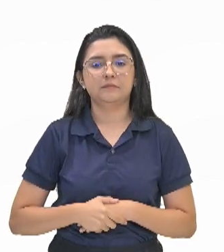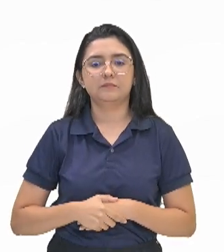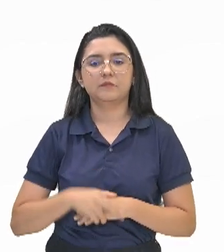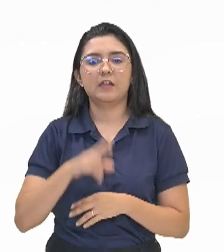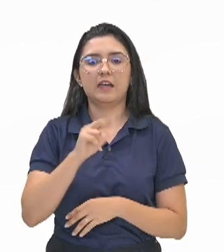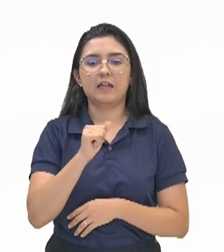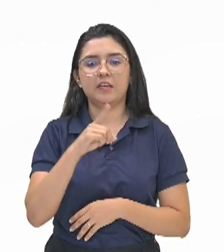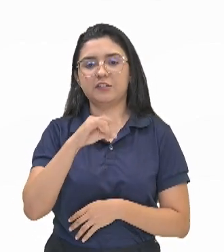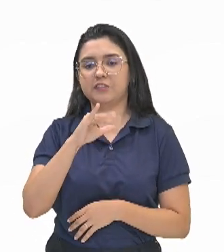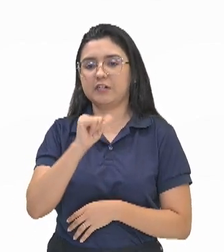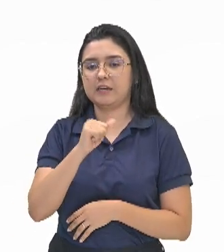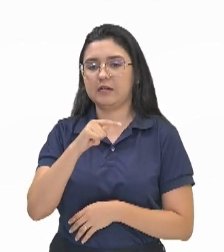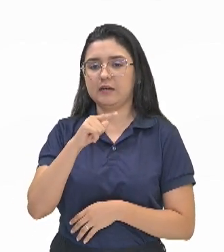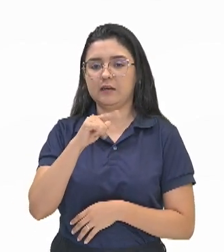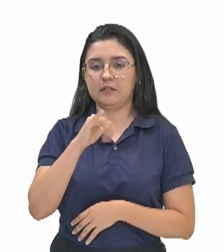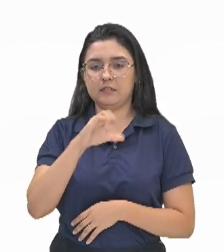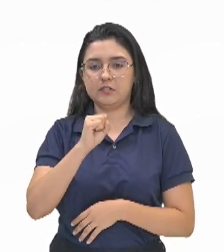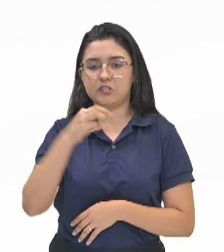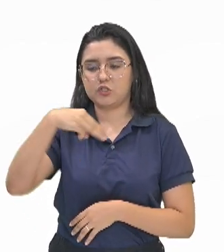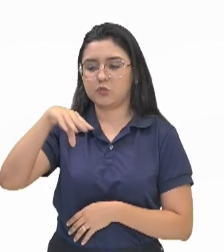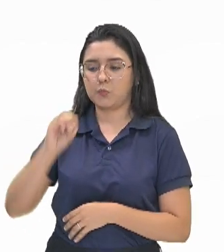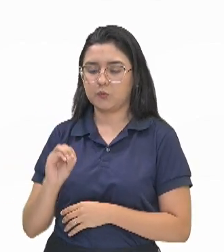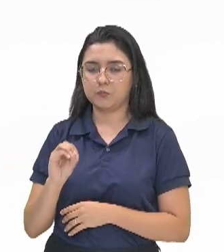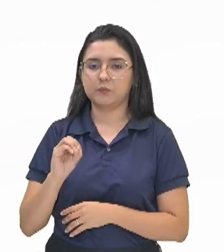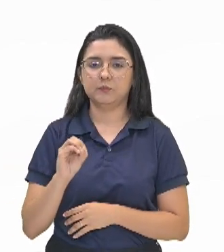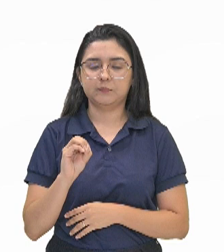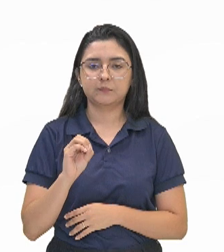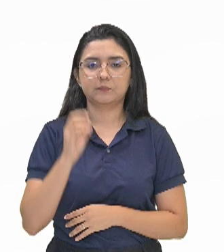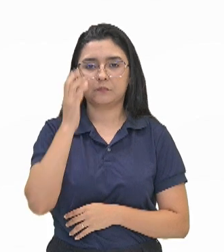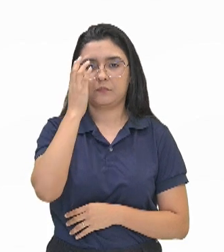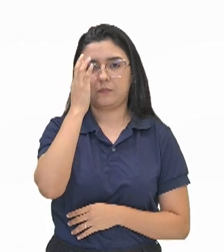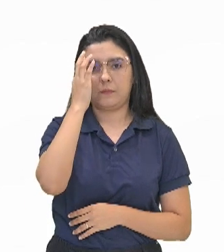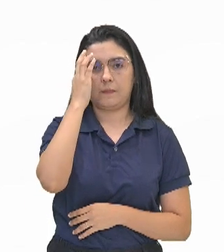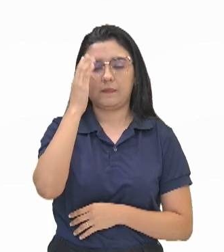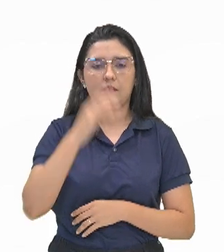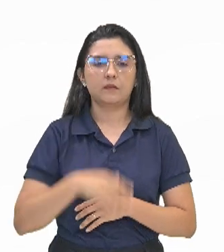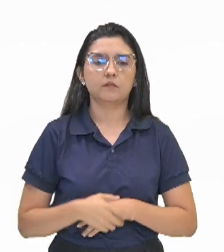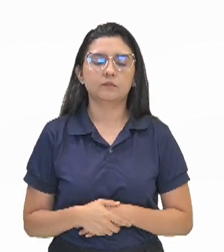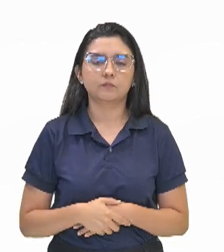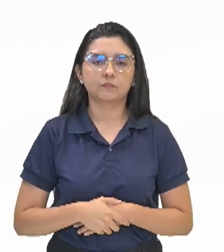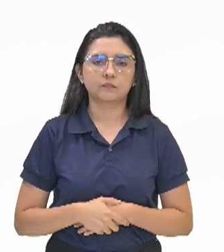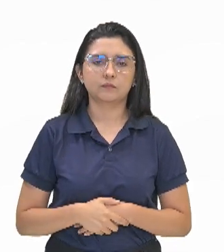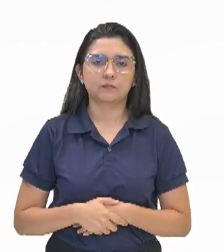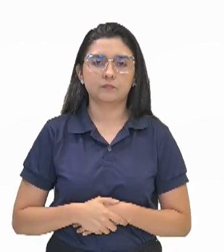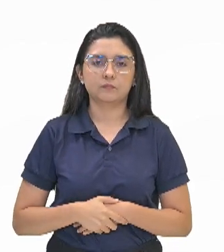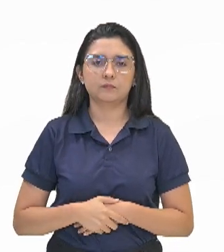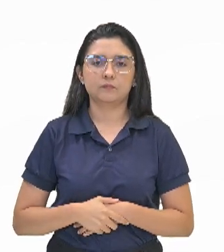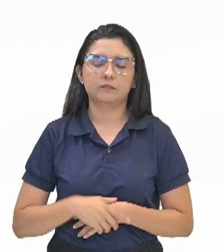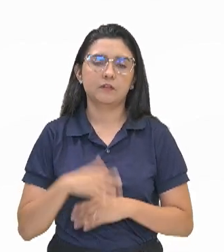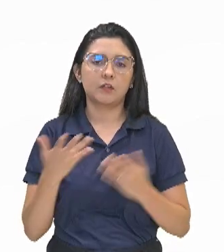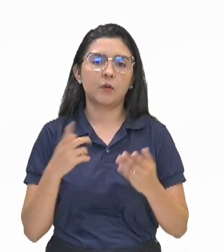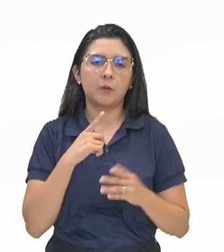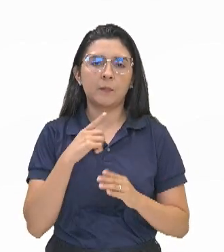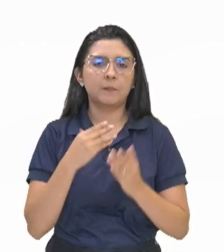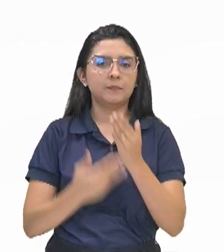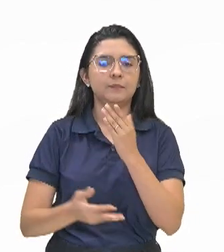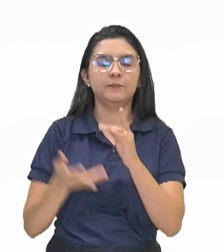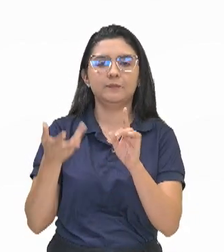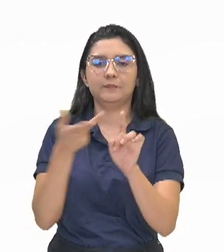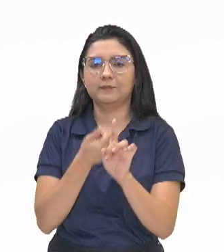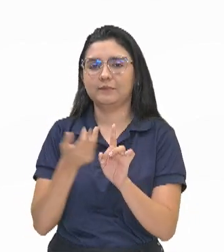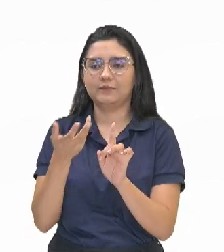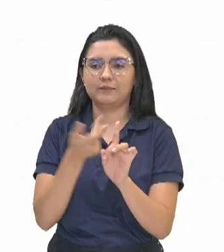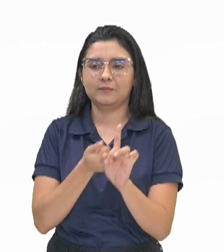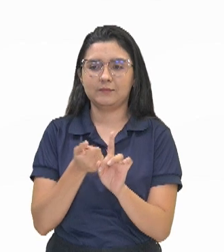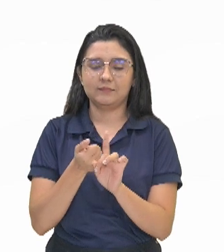radicalismos. Porque quando você radicaliza muito, aí perde-se, né? Perde-se a dialética, porque